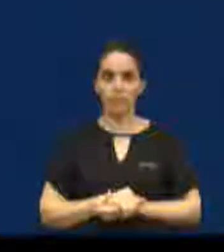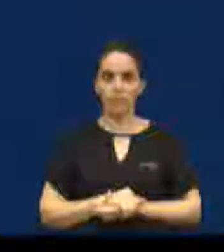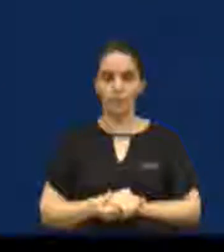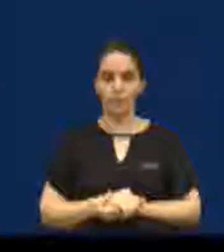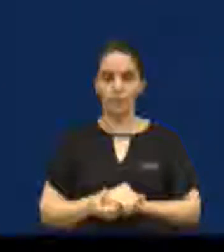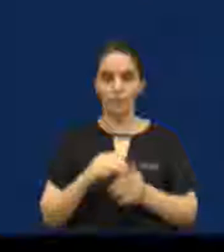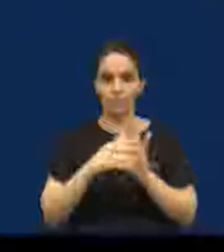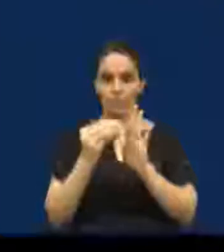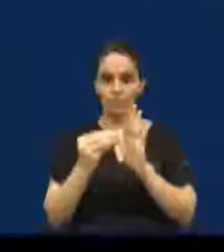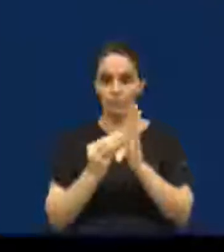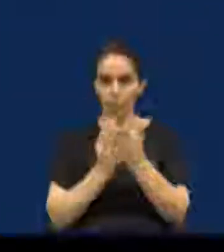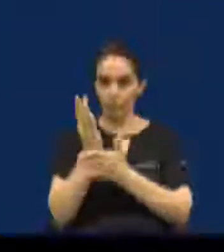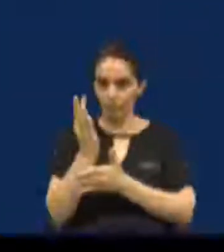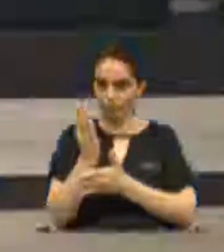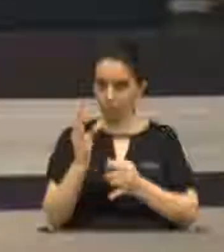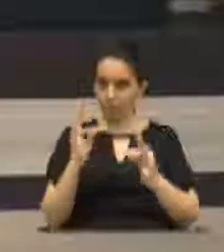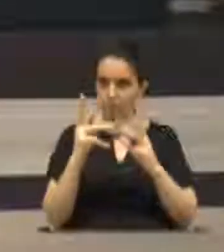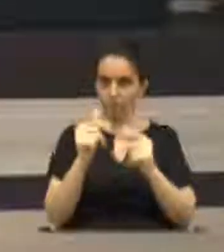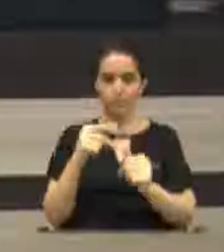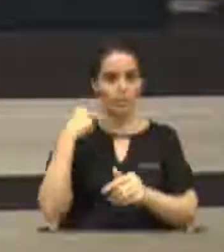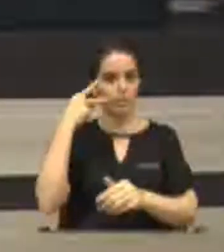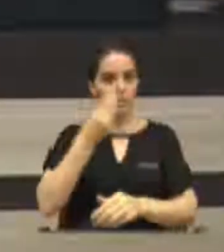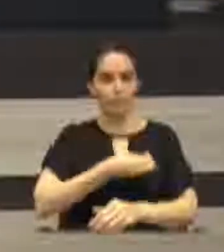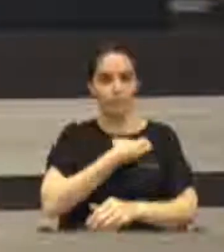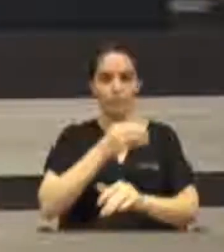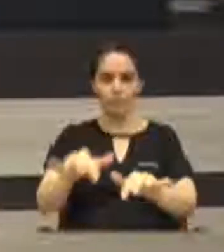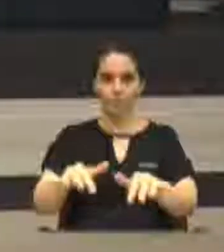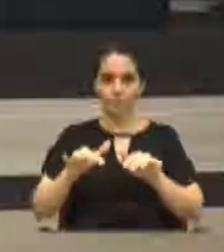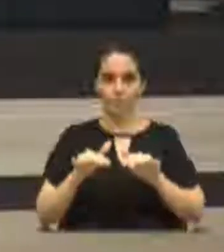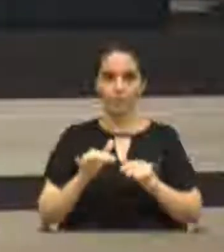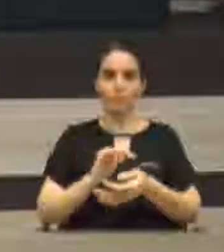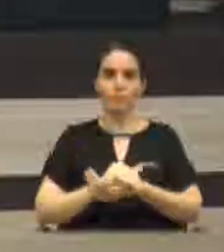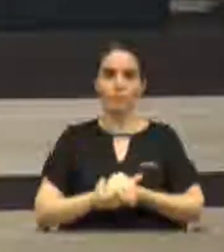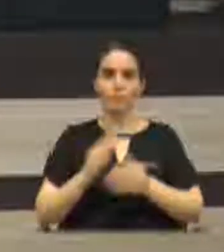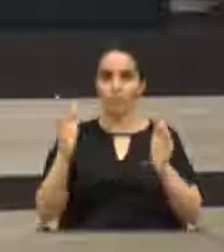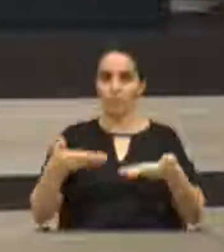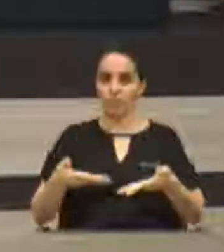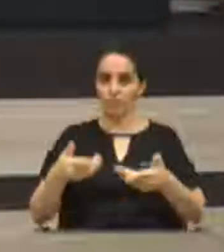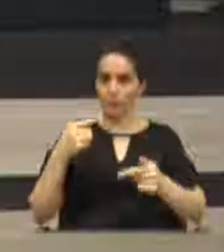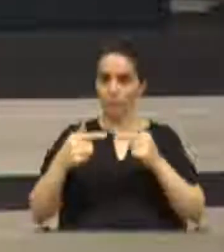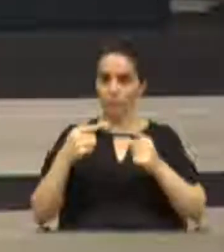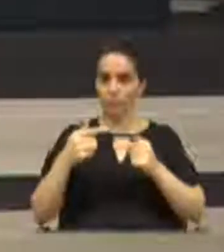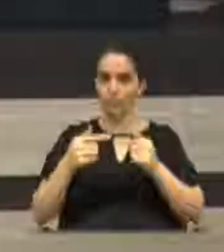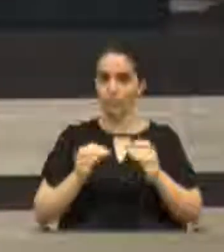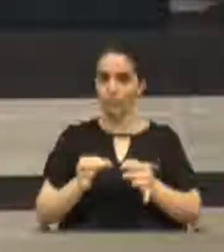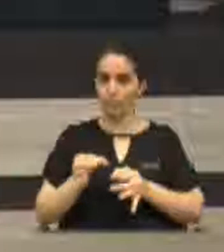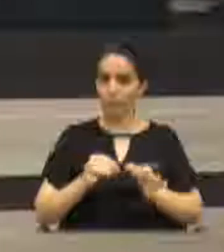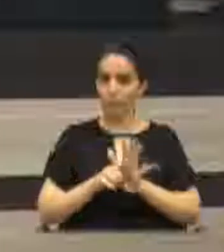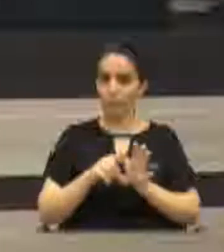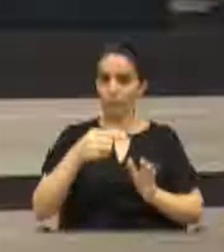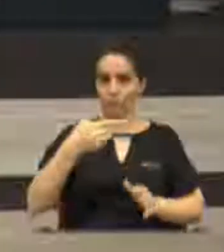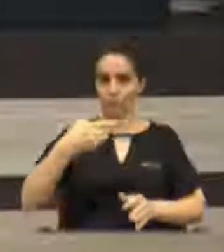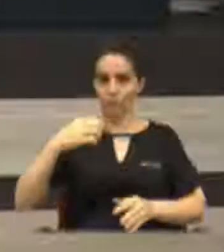A emenda foi aprovada por todos os vereadores presentes no plenário. Agora está em discussão o projeto de lei